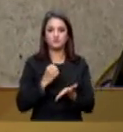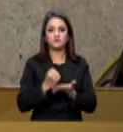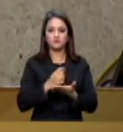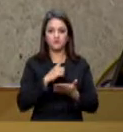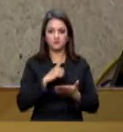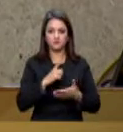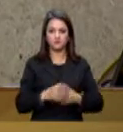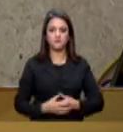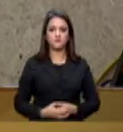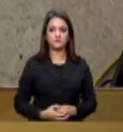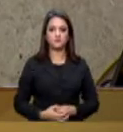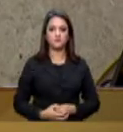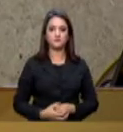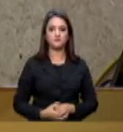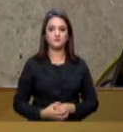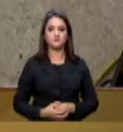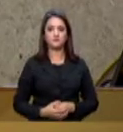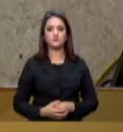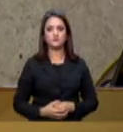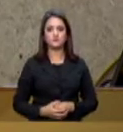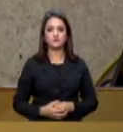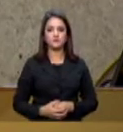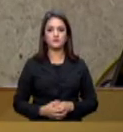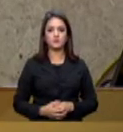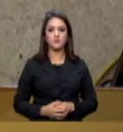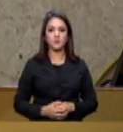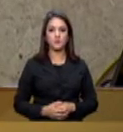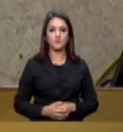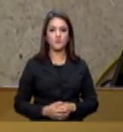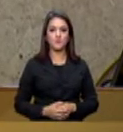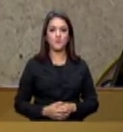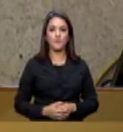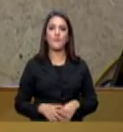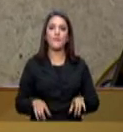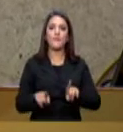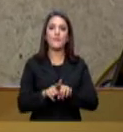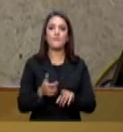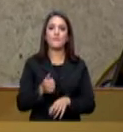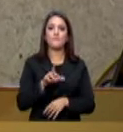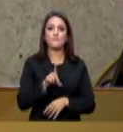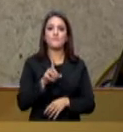precedente. Ainda no mesmo sentido, a ADI